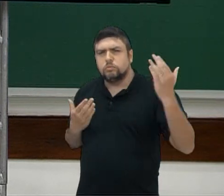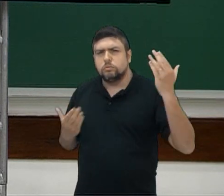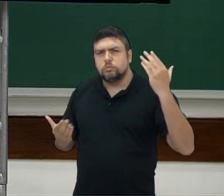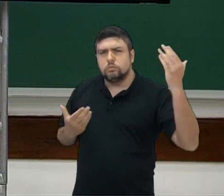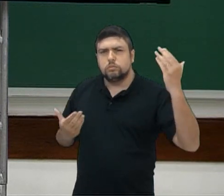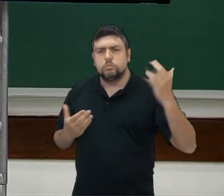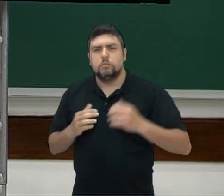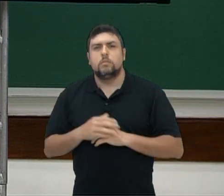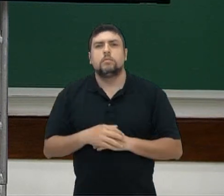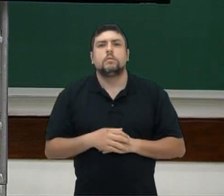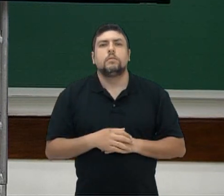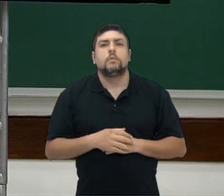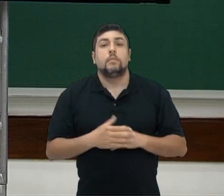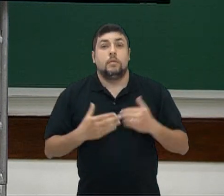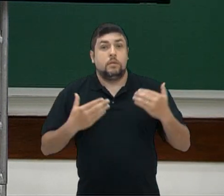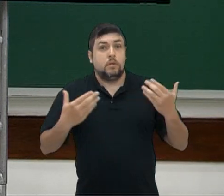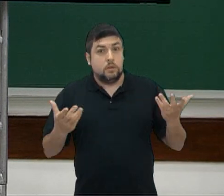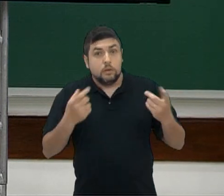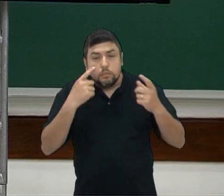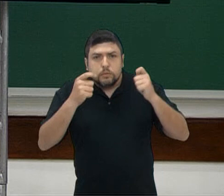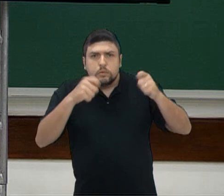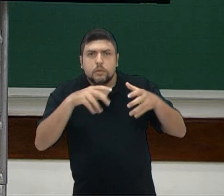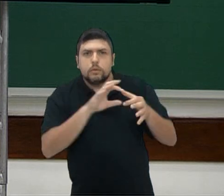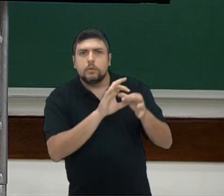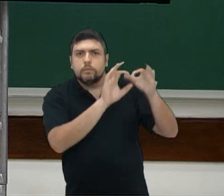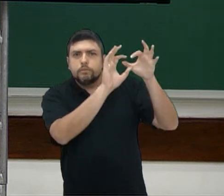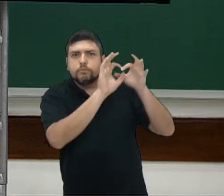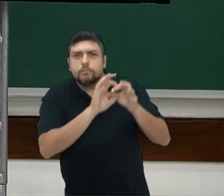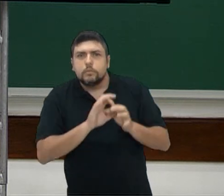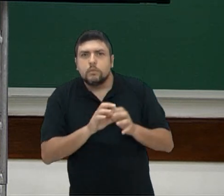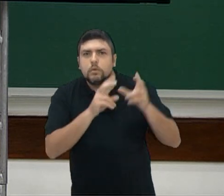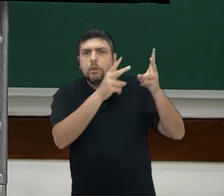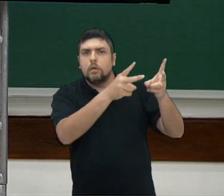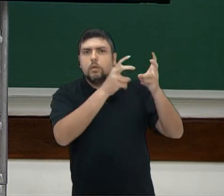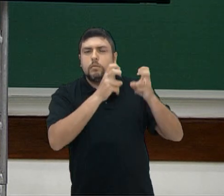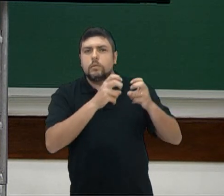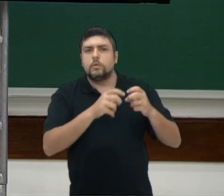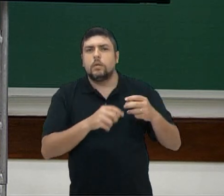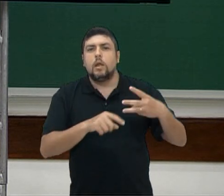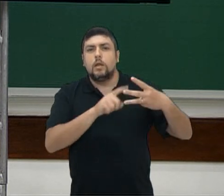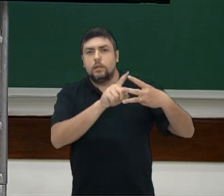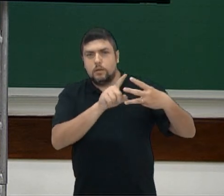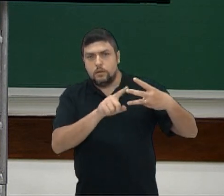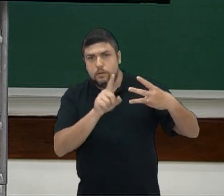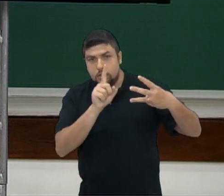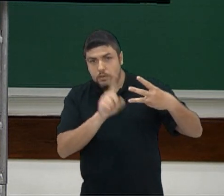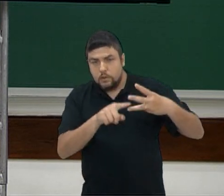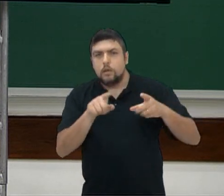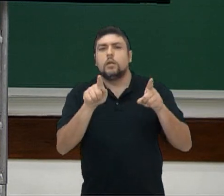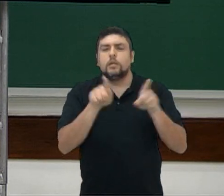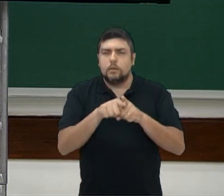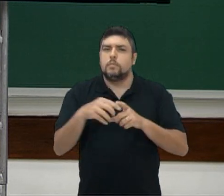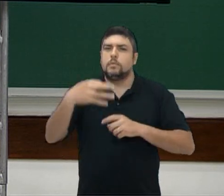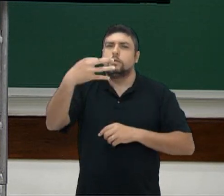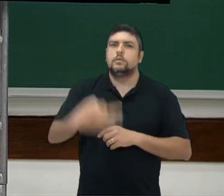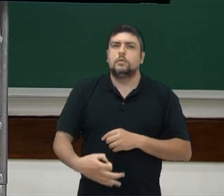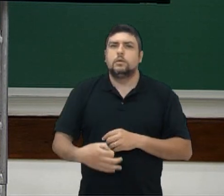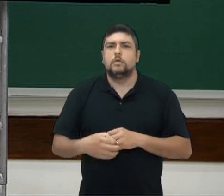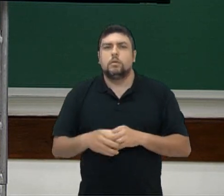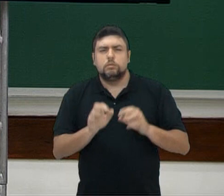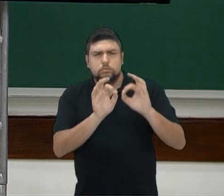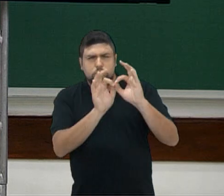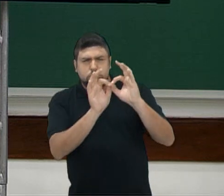Dentro desse contexto, então, conseguimos fazer essa percepção. E essa alternativa aqui também está correta. Você, mesmo à distância, você consegue